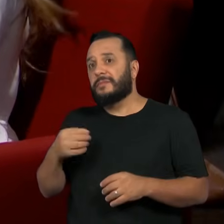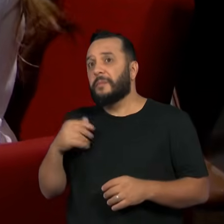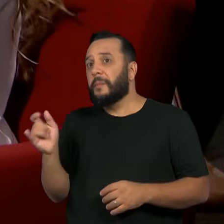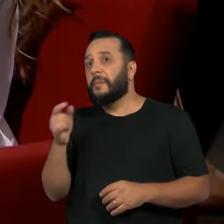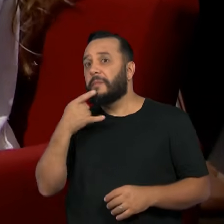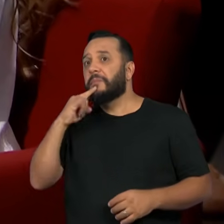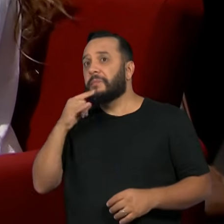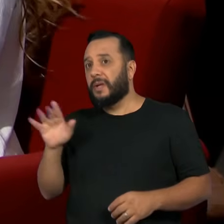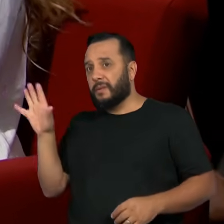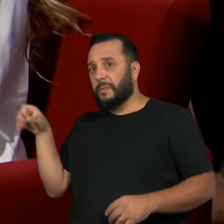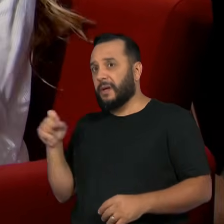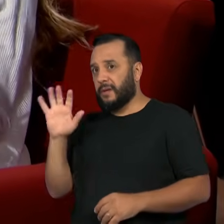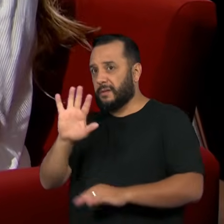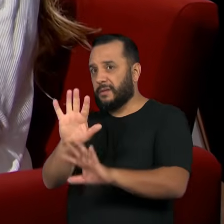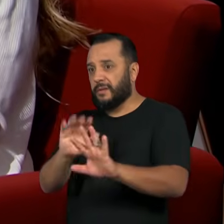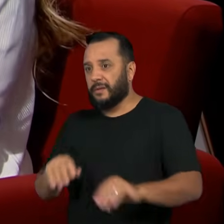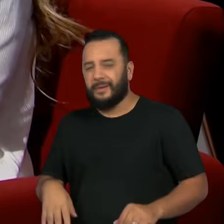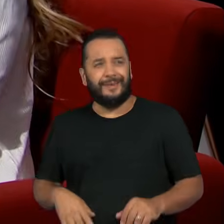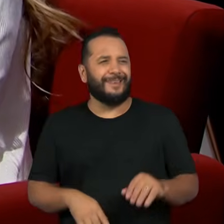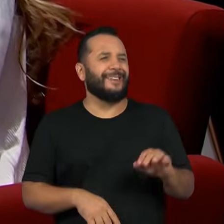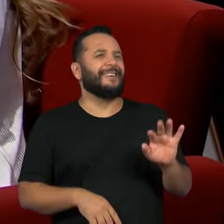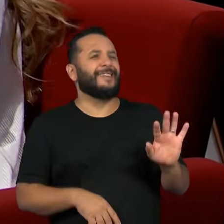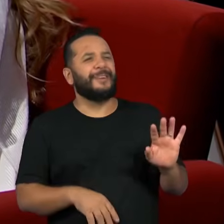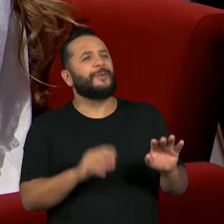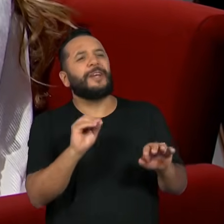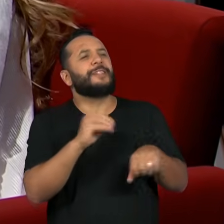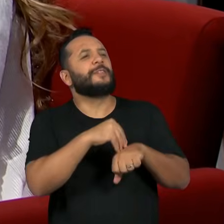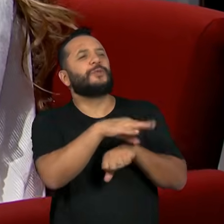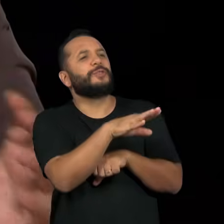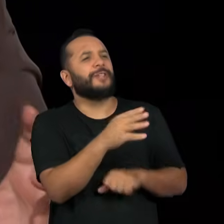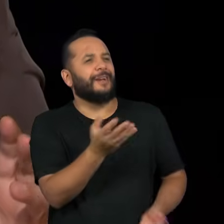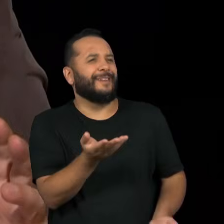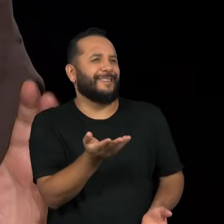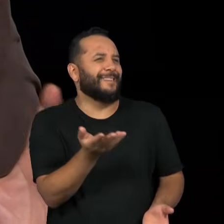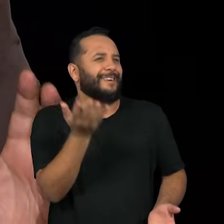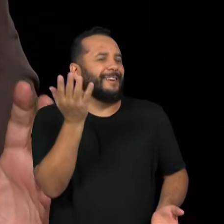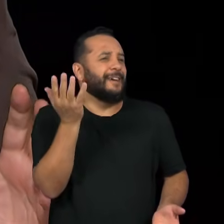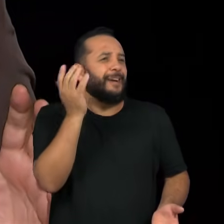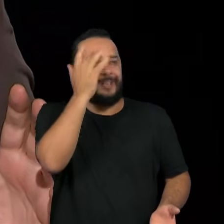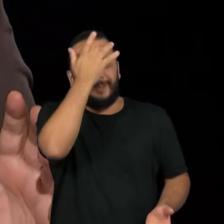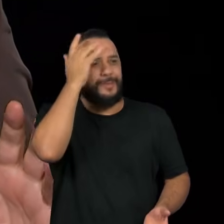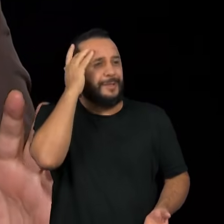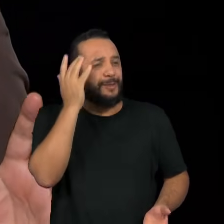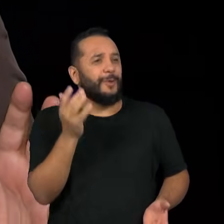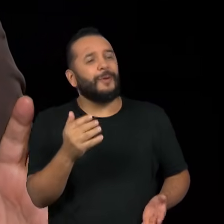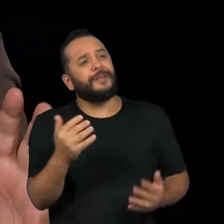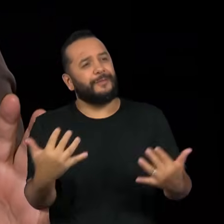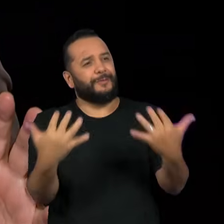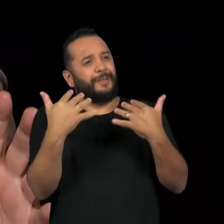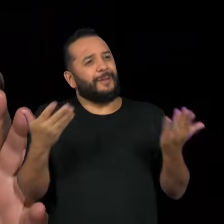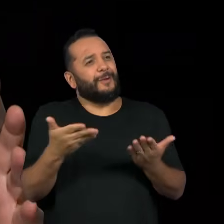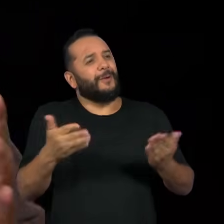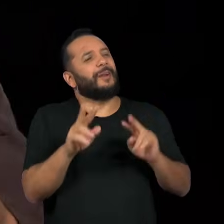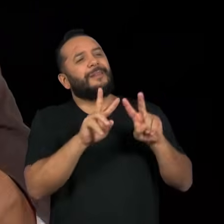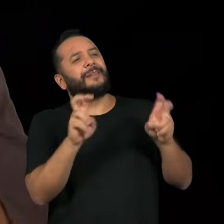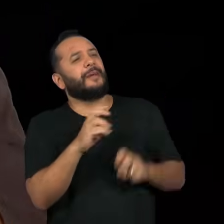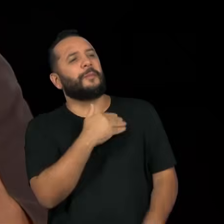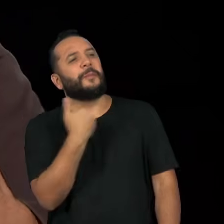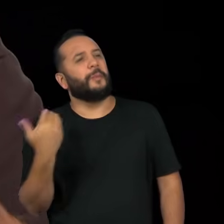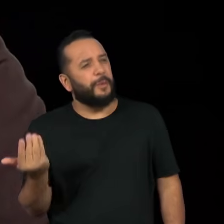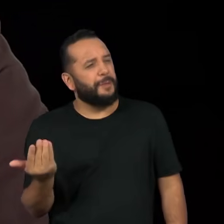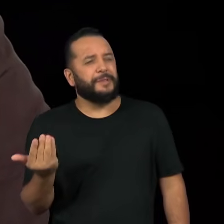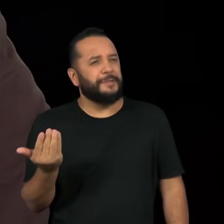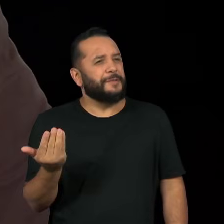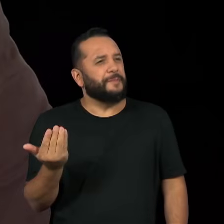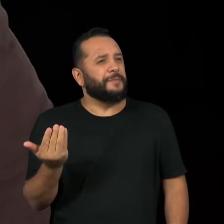um amigo meu, com licença. O que você sugere para as pessoas que estão nos ouvindo assim falar de morte e